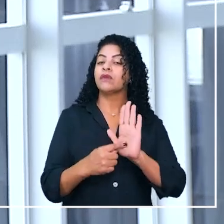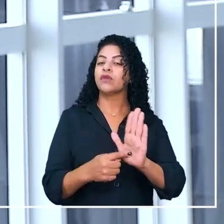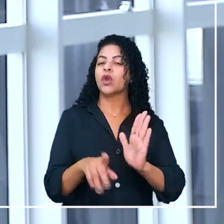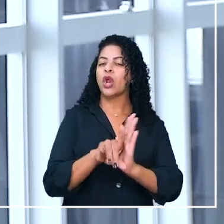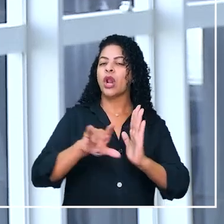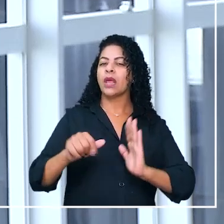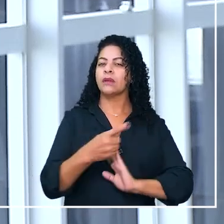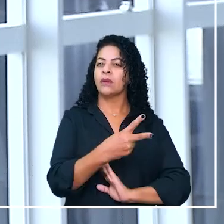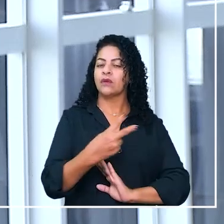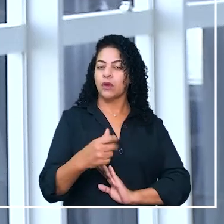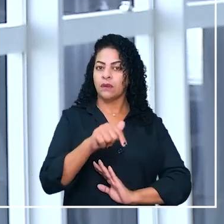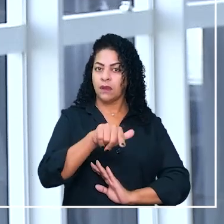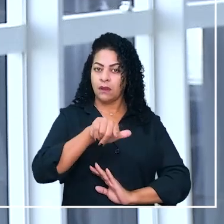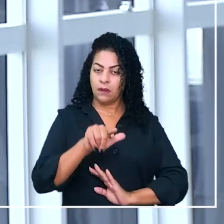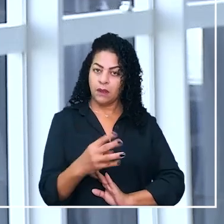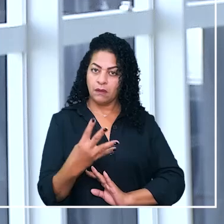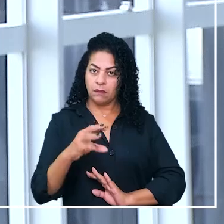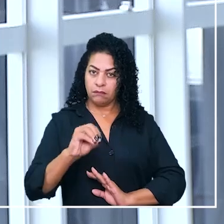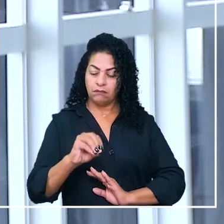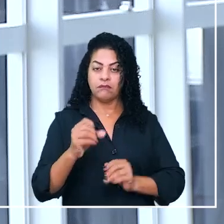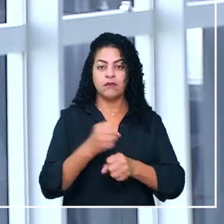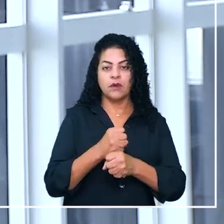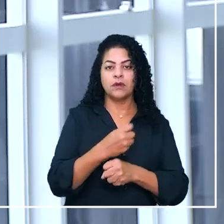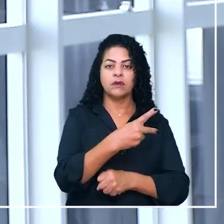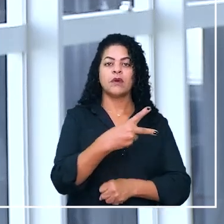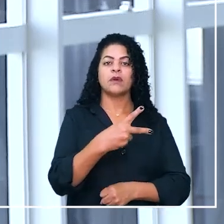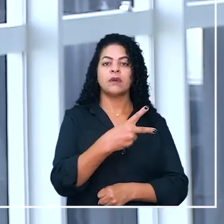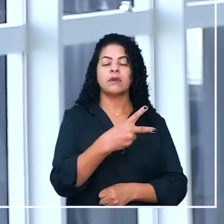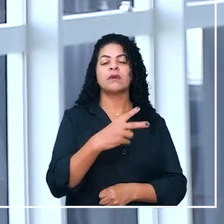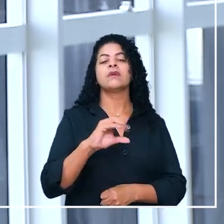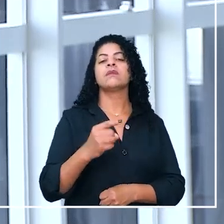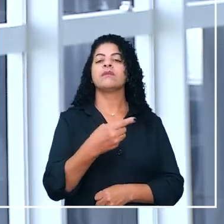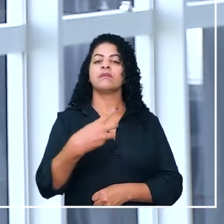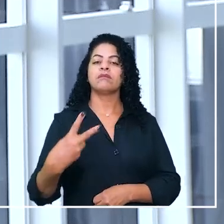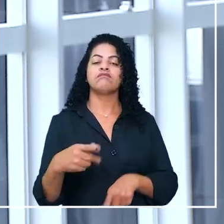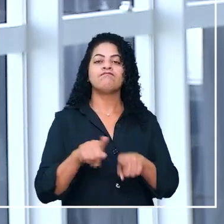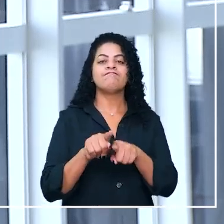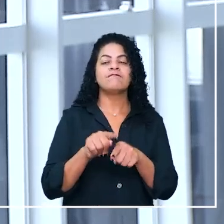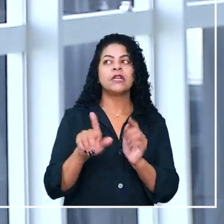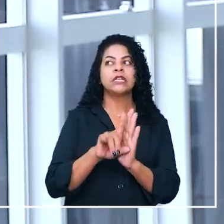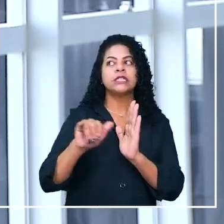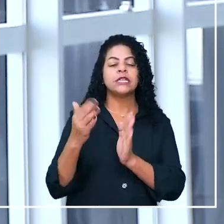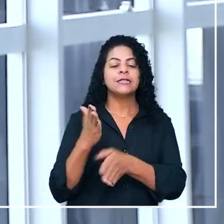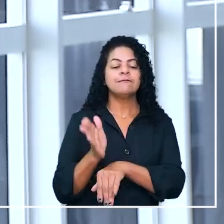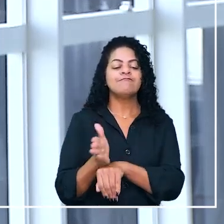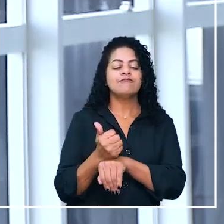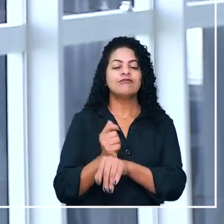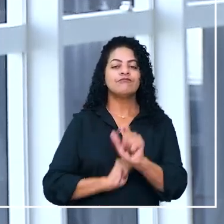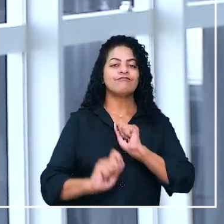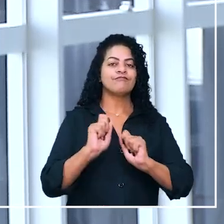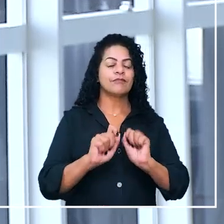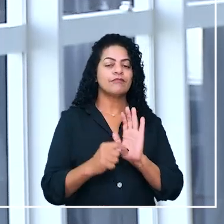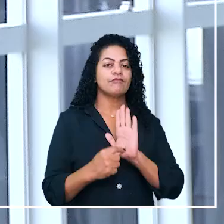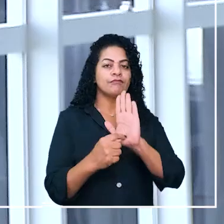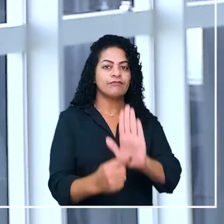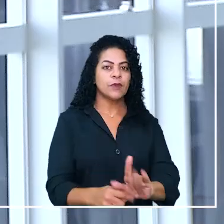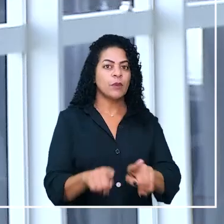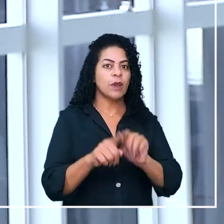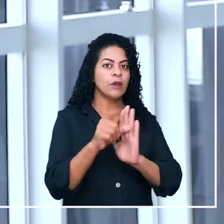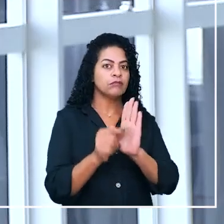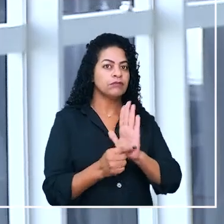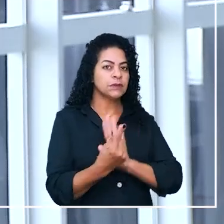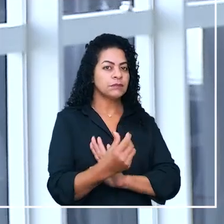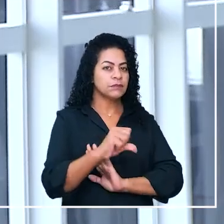Lei 12.740 de 2012 revogou a lei anterior e inseriu os eletricitários no